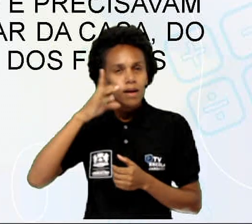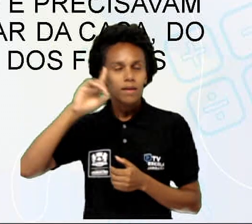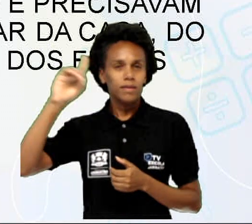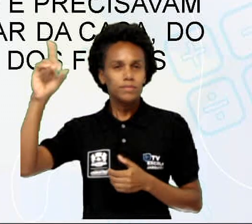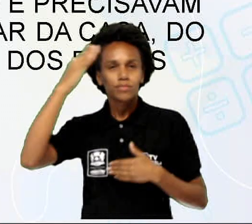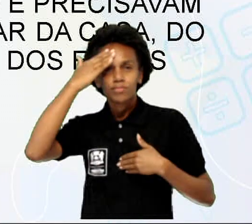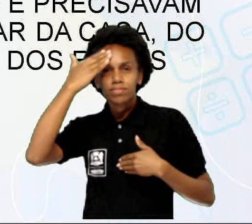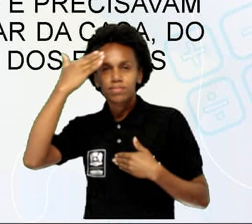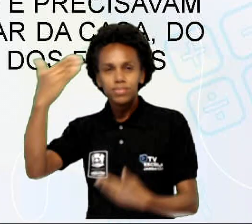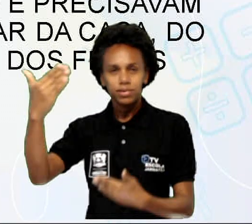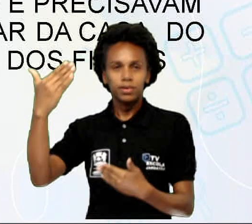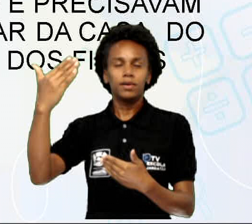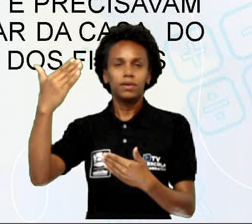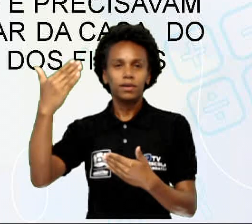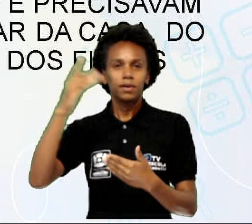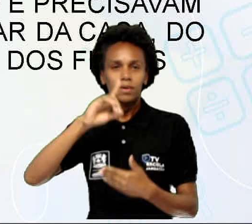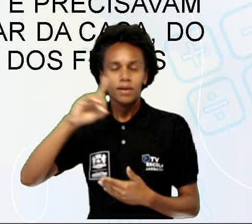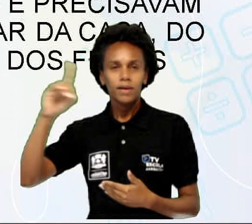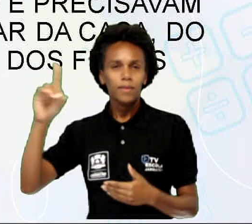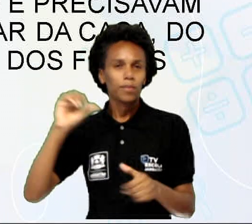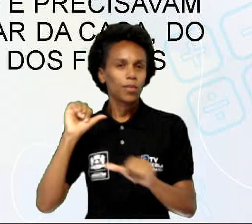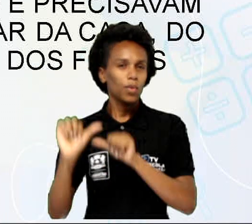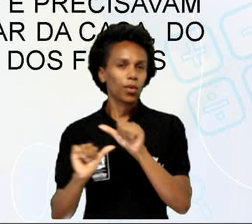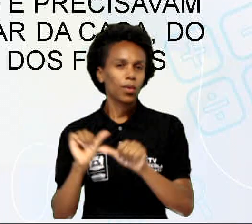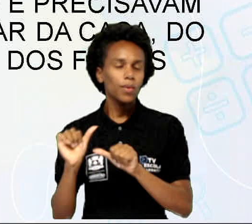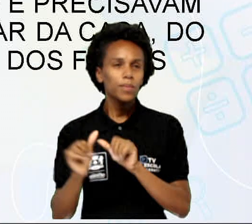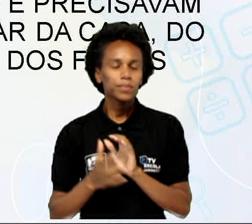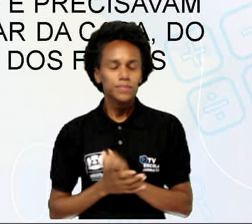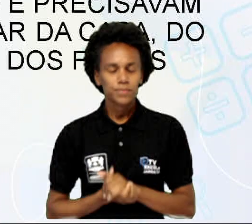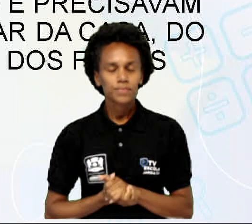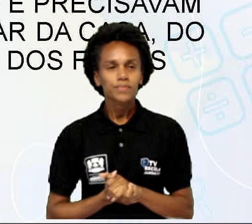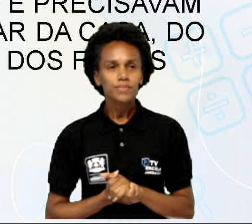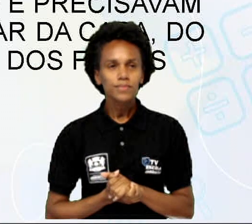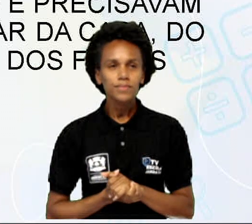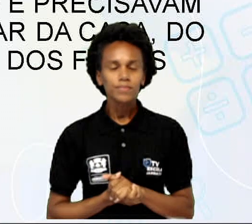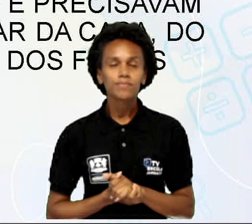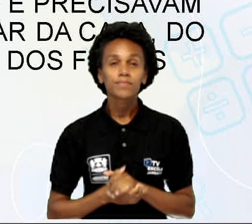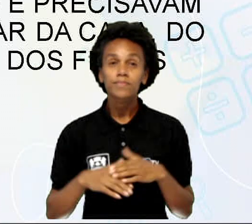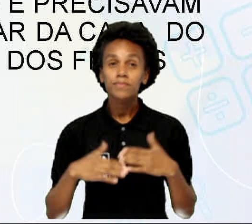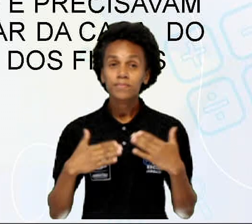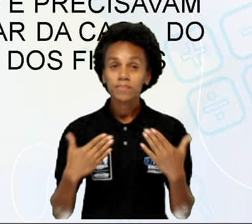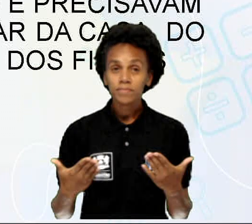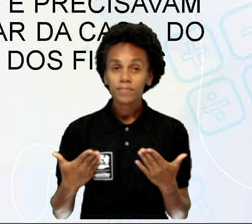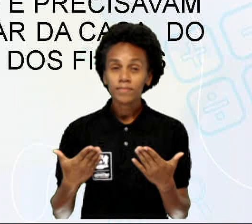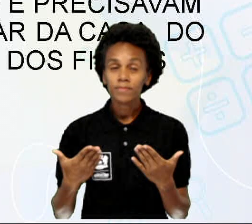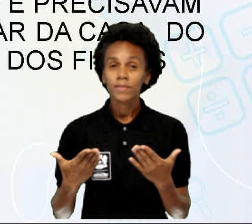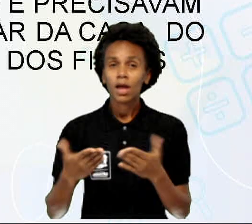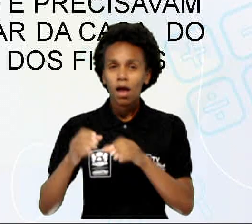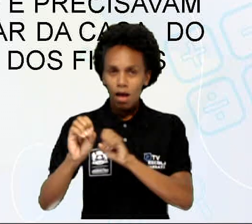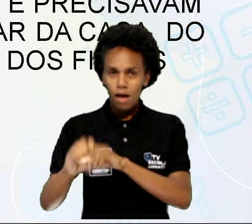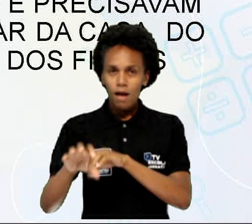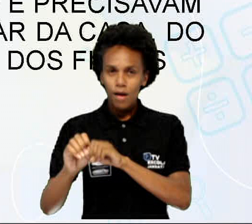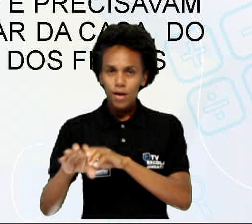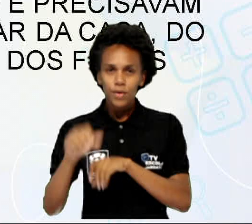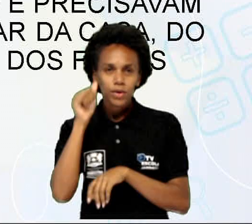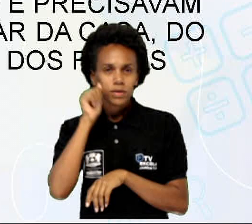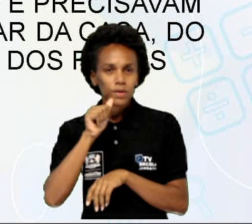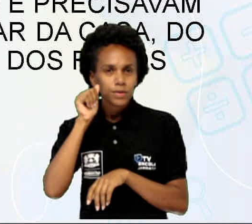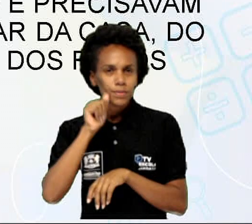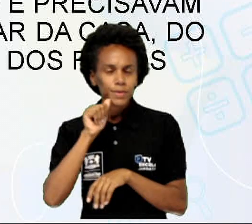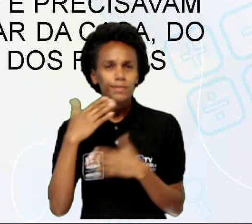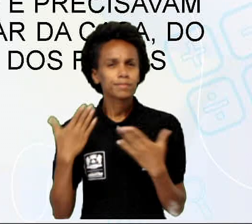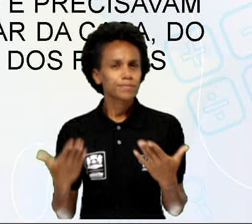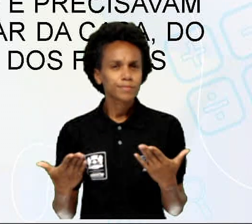a educação das meninas se dava a prepará-las para o casamento. Isso